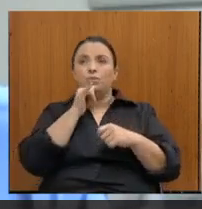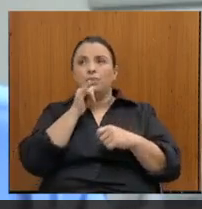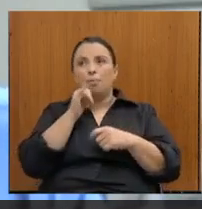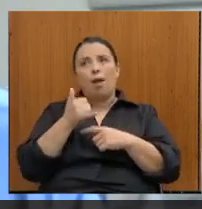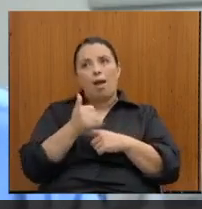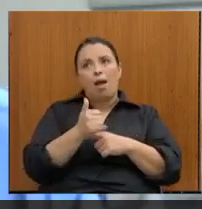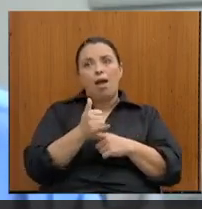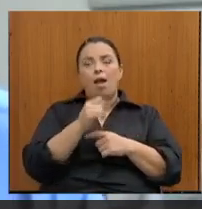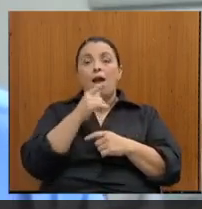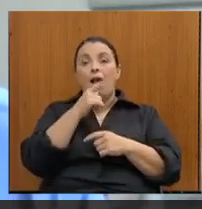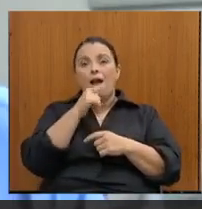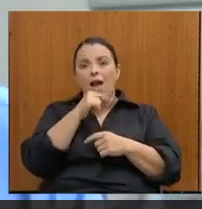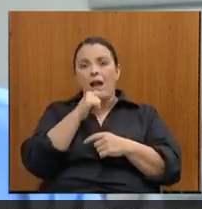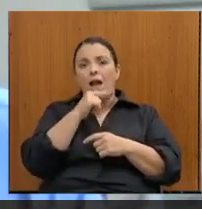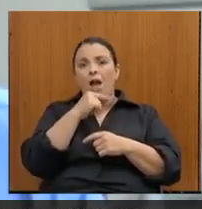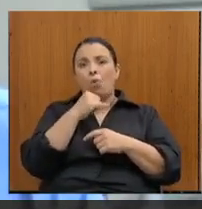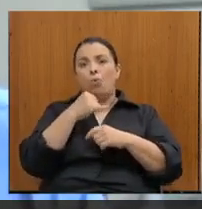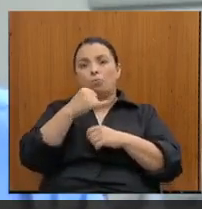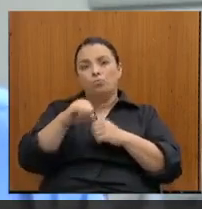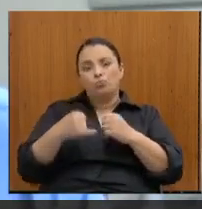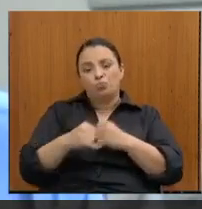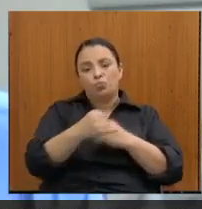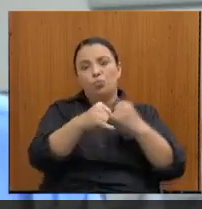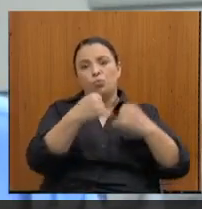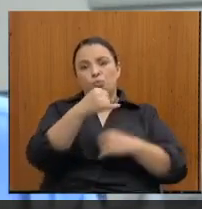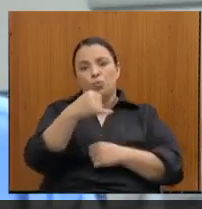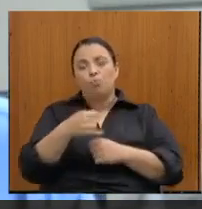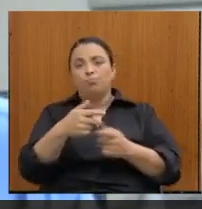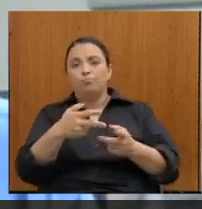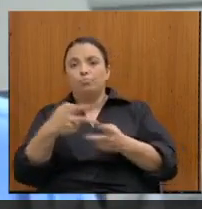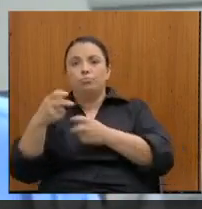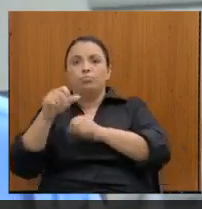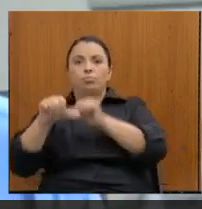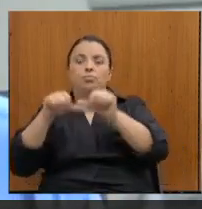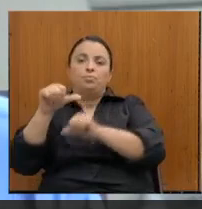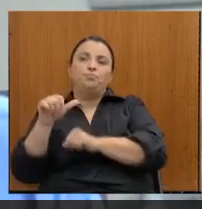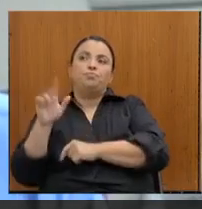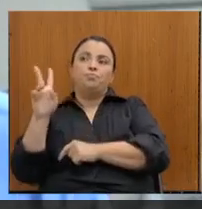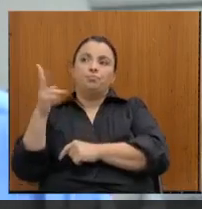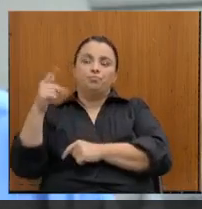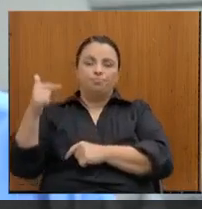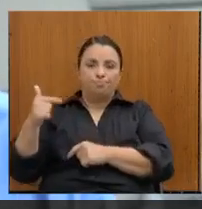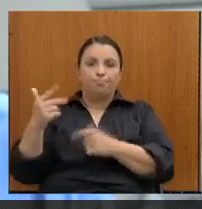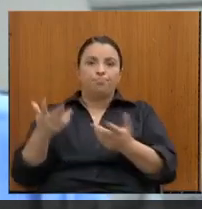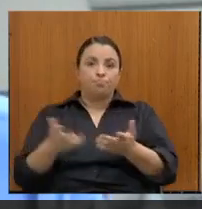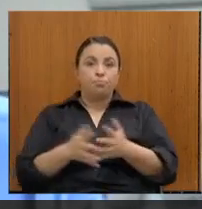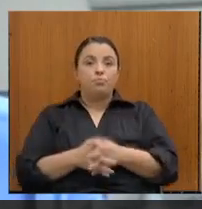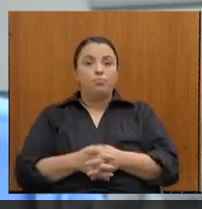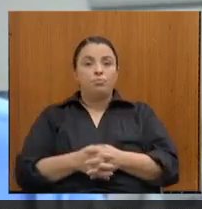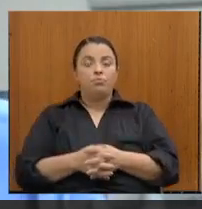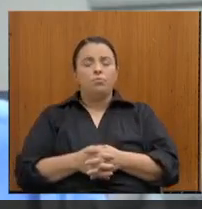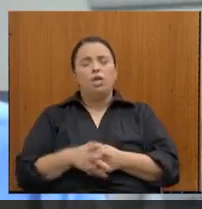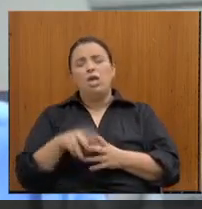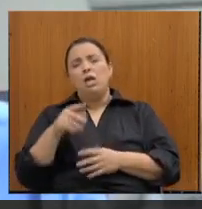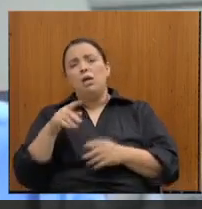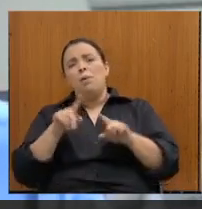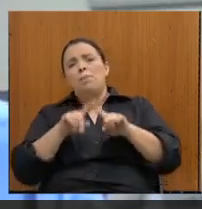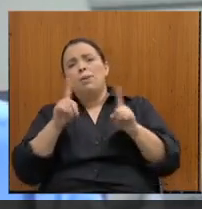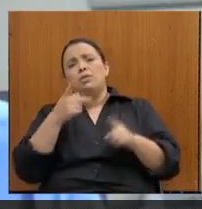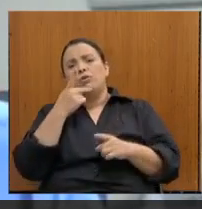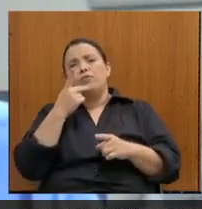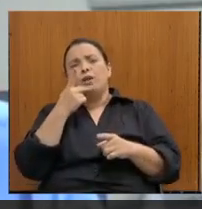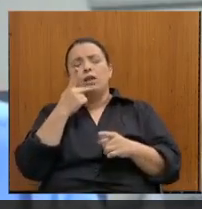também de oferta de hidrogênio é para a sociedade o que eu tô falando de etanol e biometano né aguenta 9 a